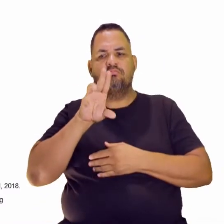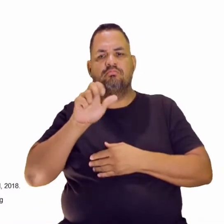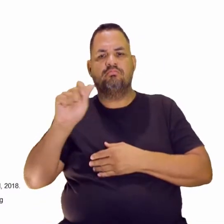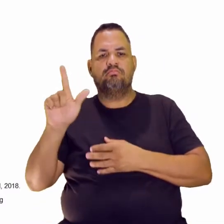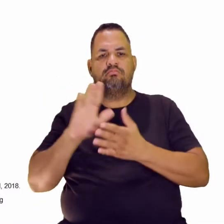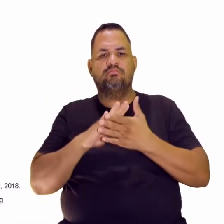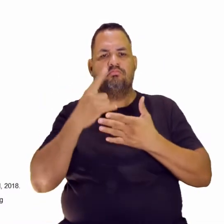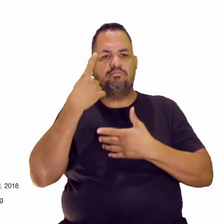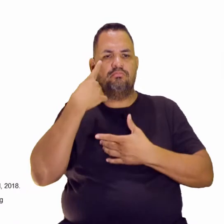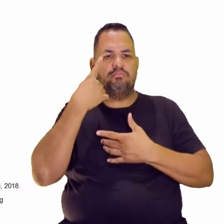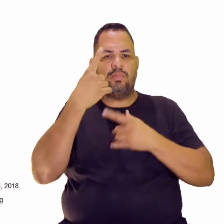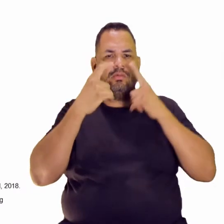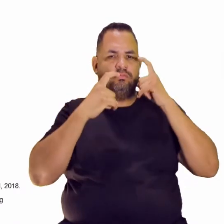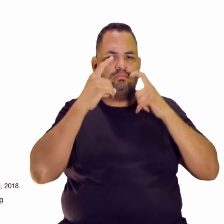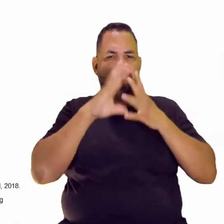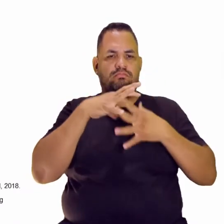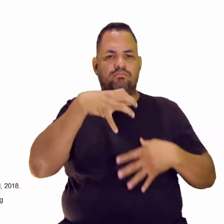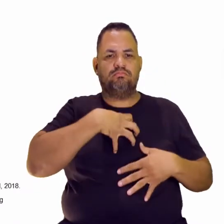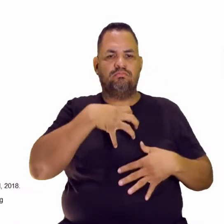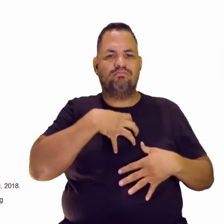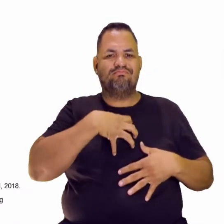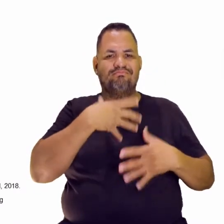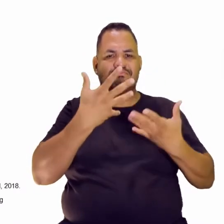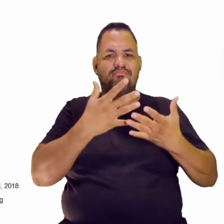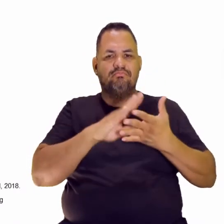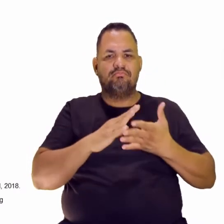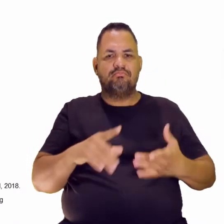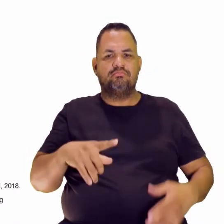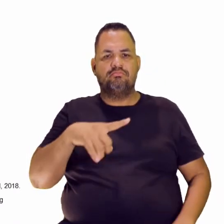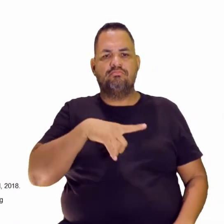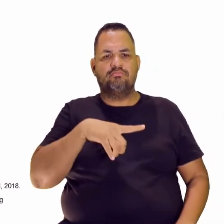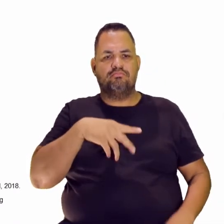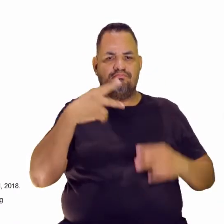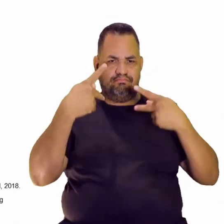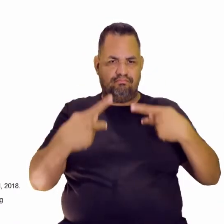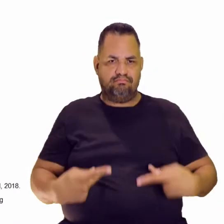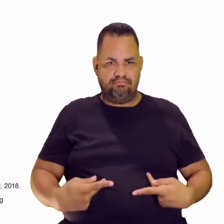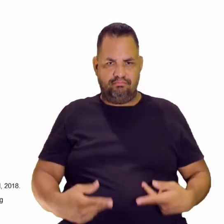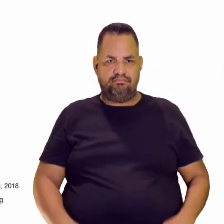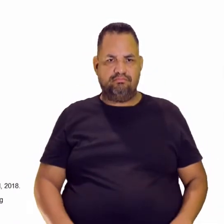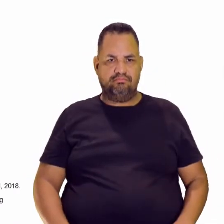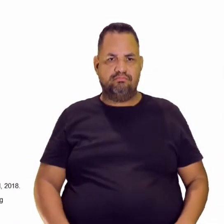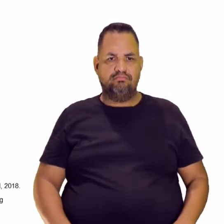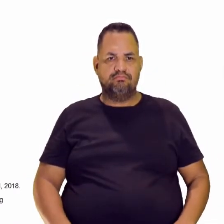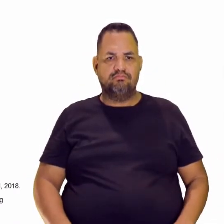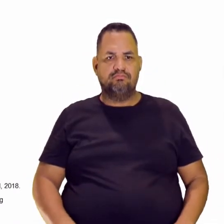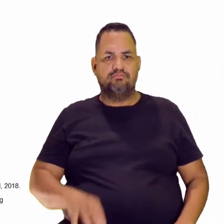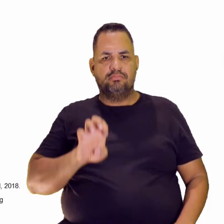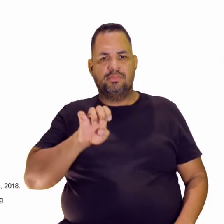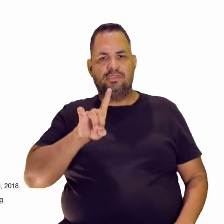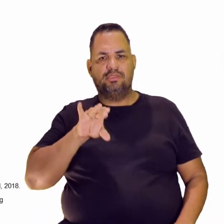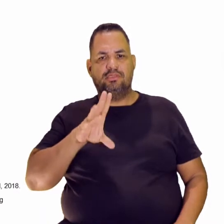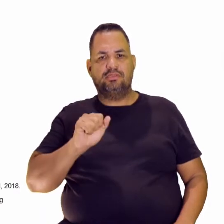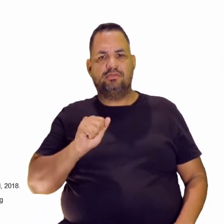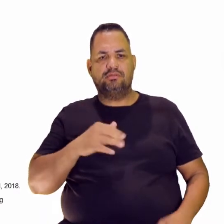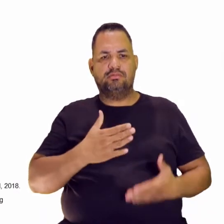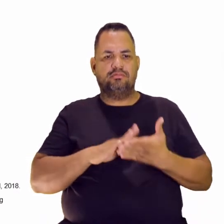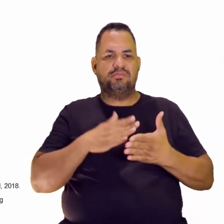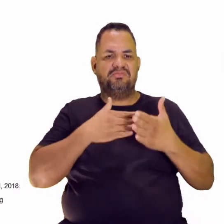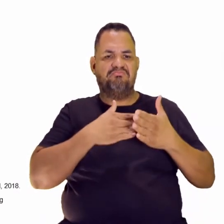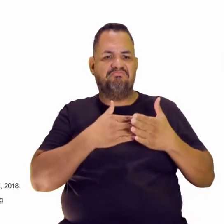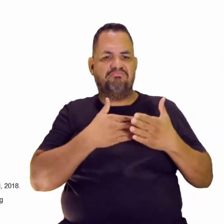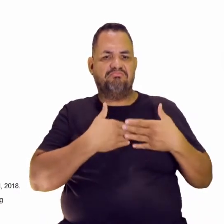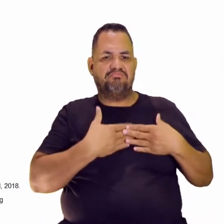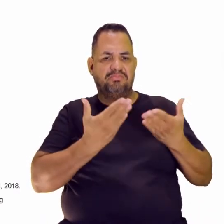são expressões de um sentimento de compaixão pelo ser humano existencialmente marginalizado. Então,